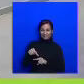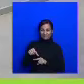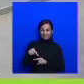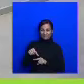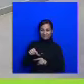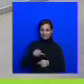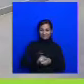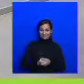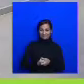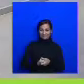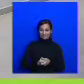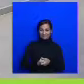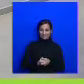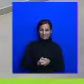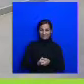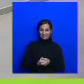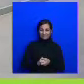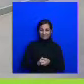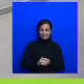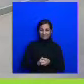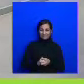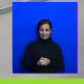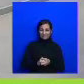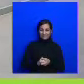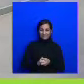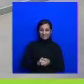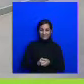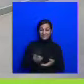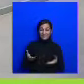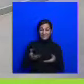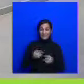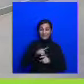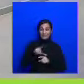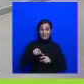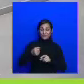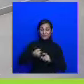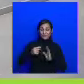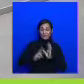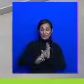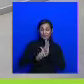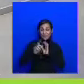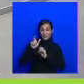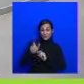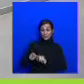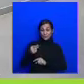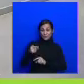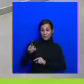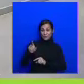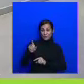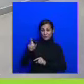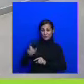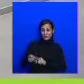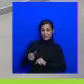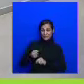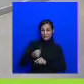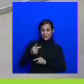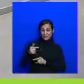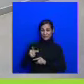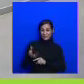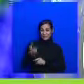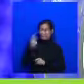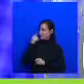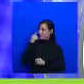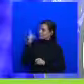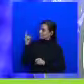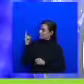diferenciador abaixo do número. E agora sortearemos o número correspondente à última coluna, a coluna número